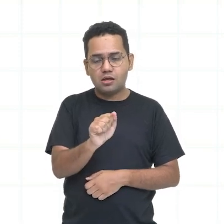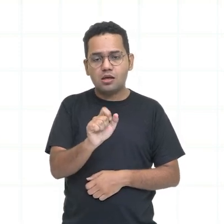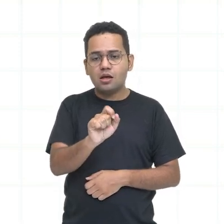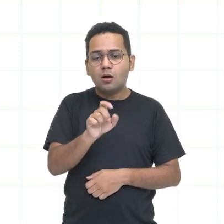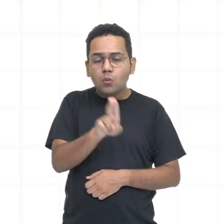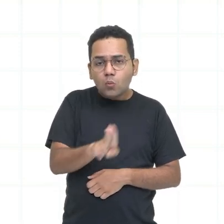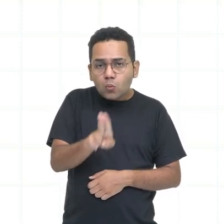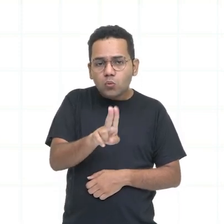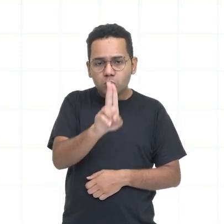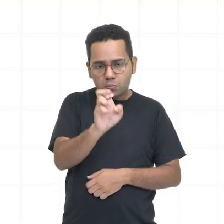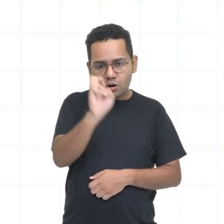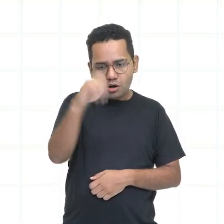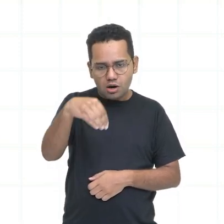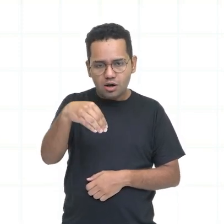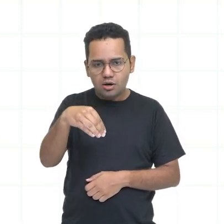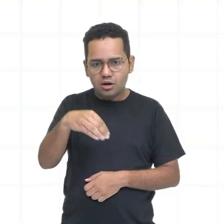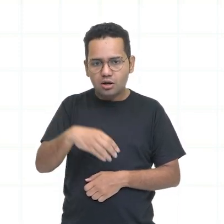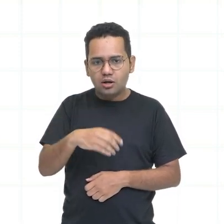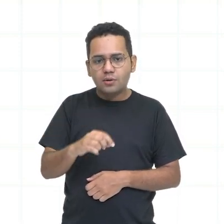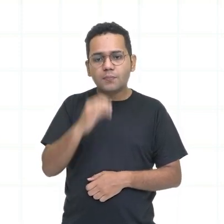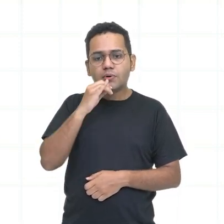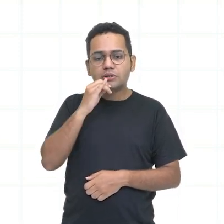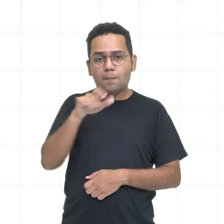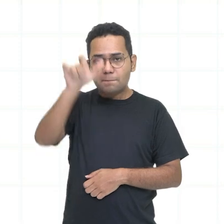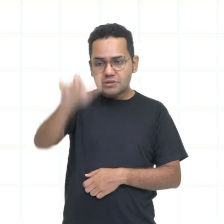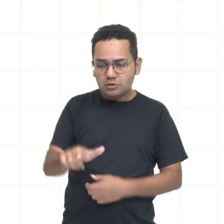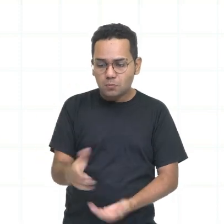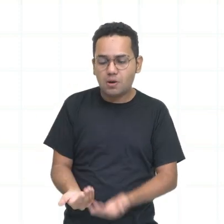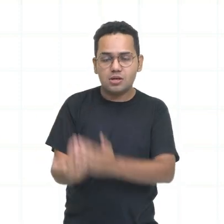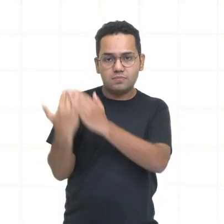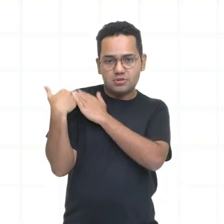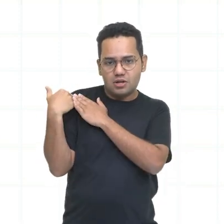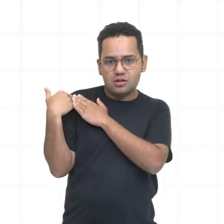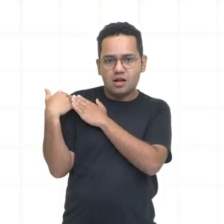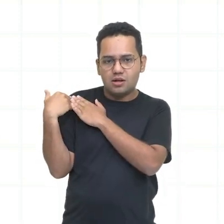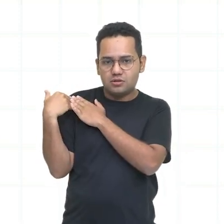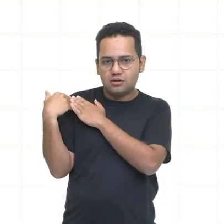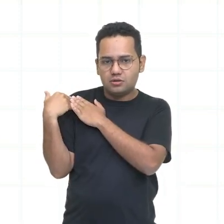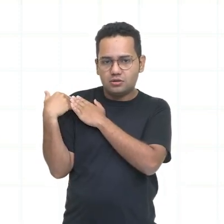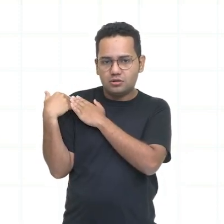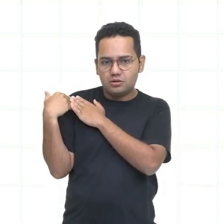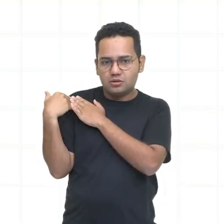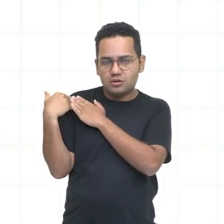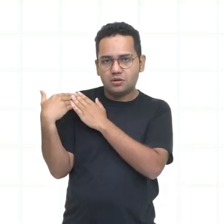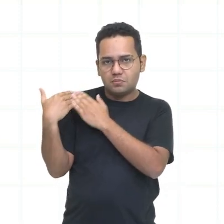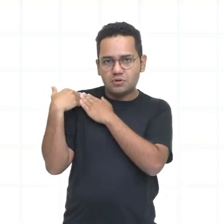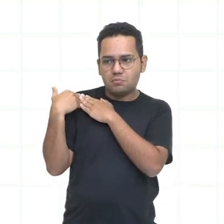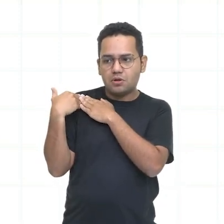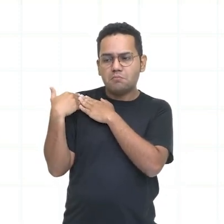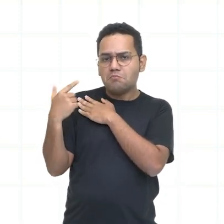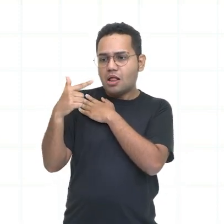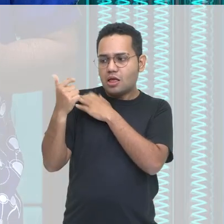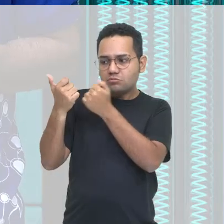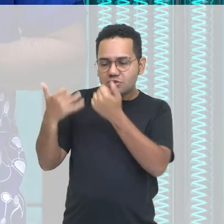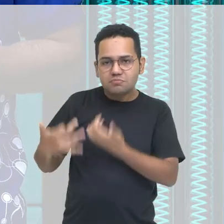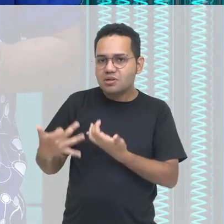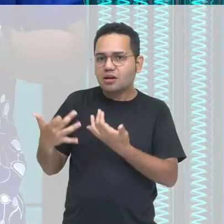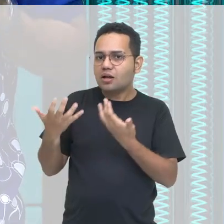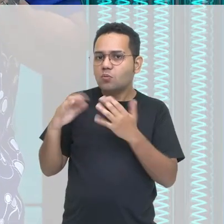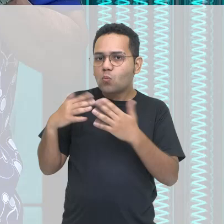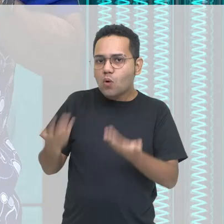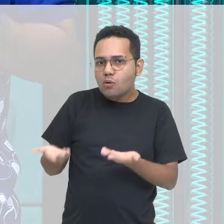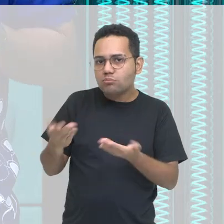sendo utilizado ali, eu estou falando de um papel crucial, mas não exatamente de um papel específico, certo? Olha